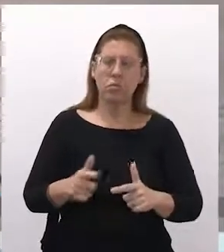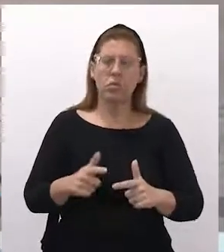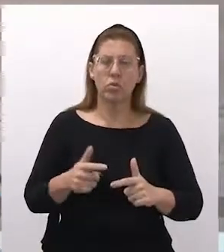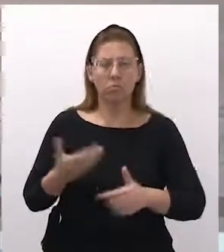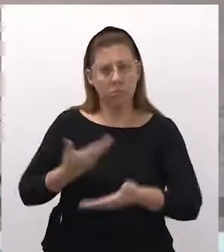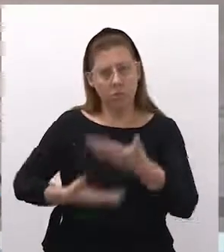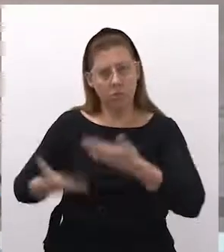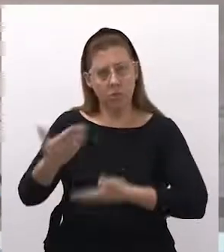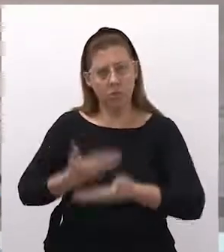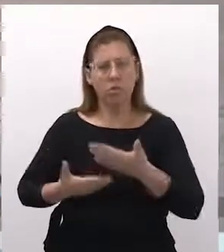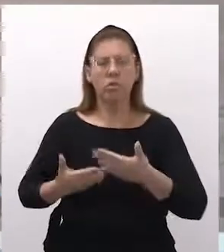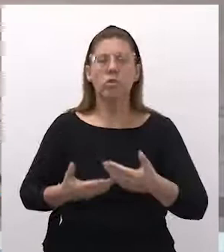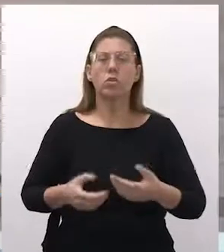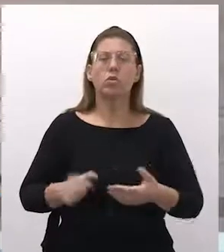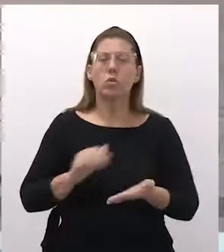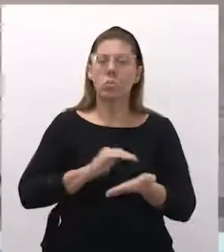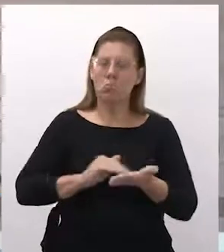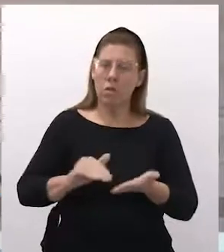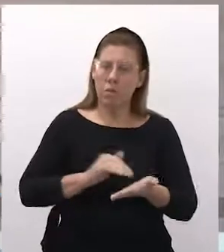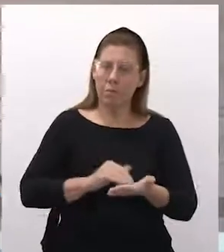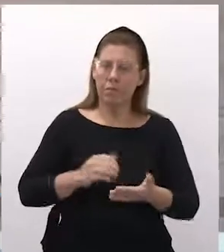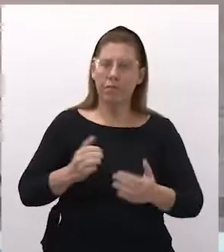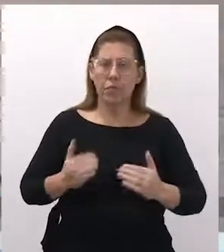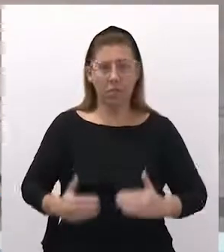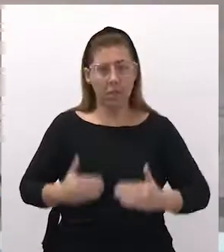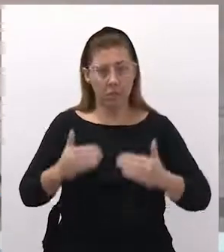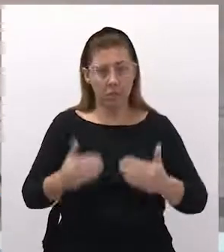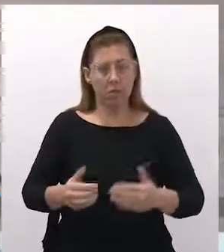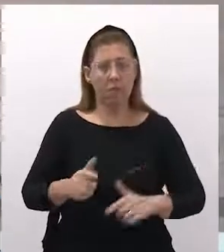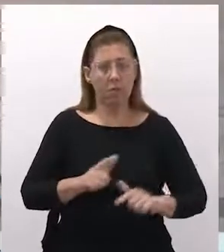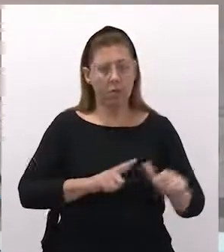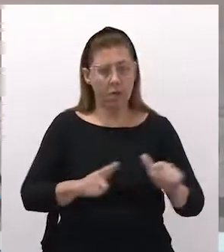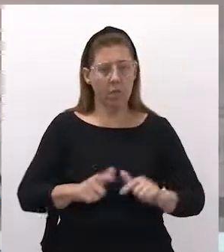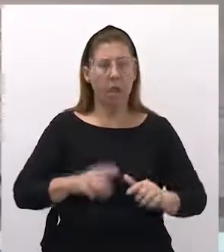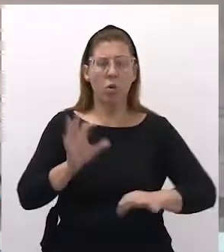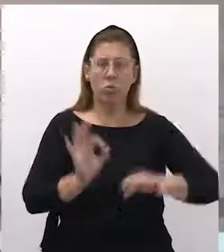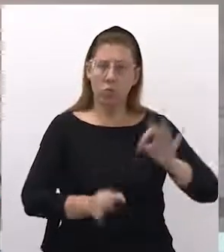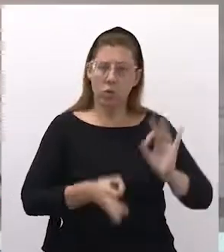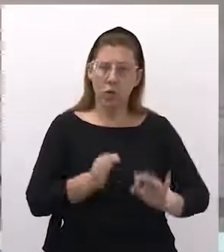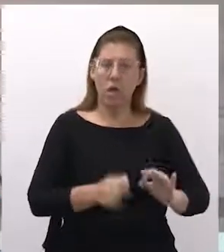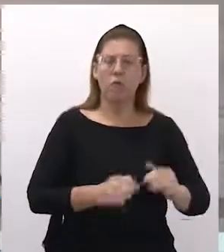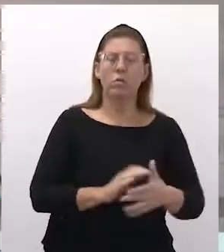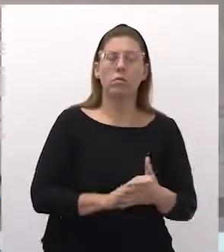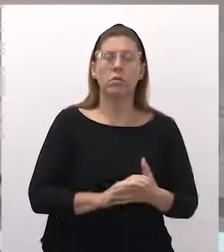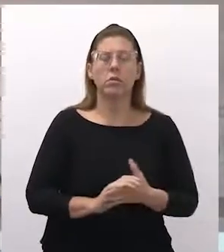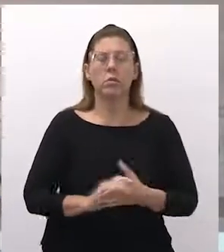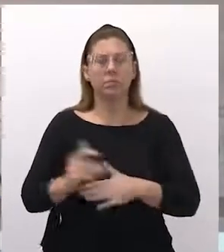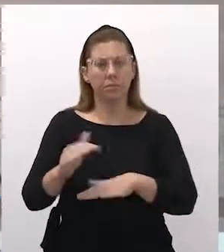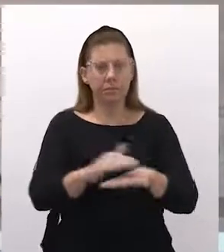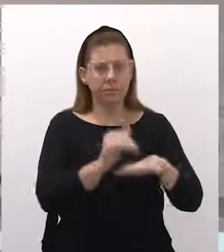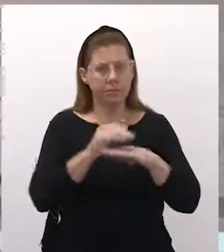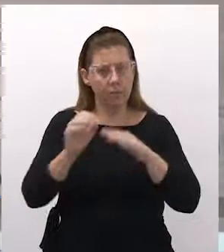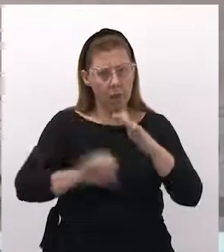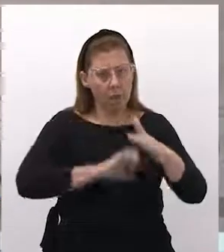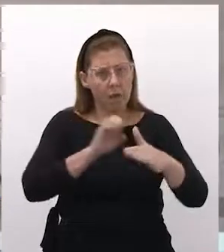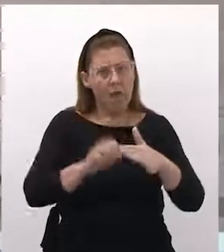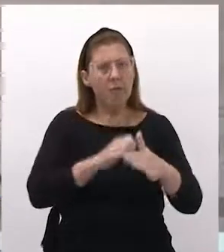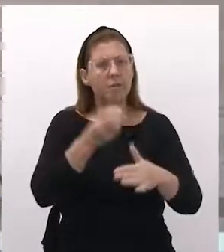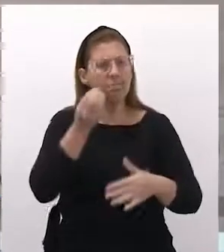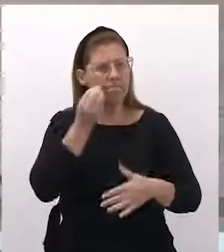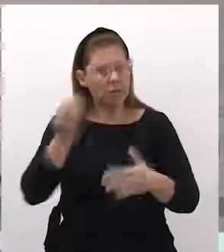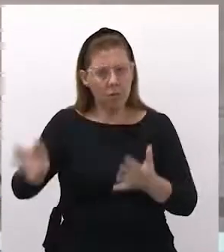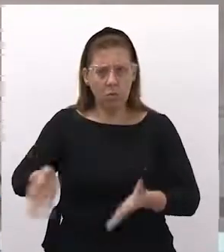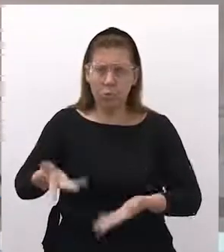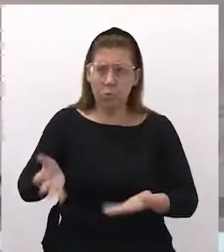do Ministério do Trabalho, do Ministério Público do Trabalho, do Tribunal, e chamou as empresas para tentar incentivar,